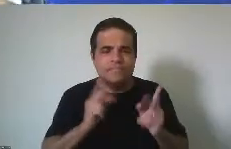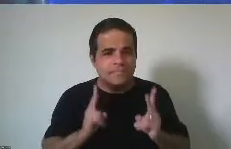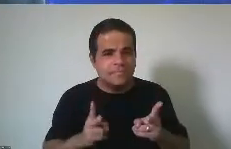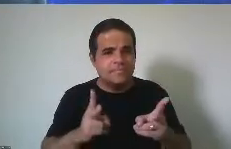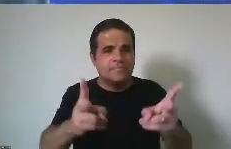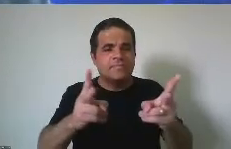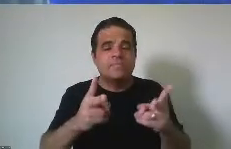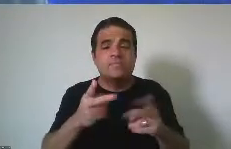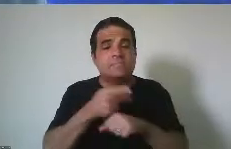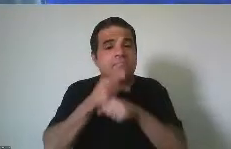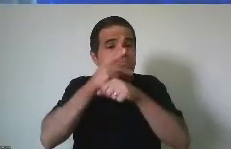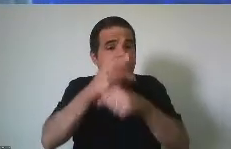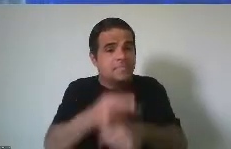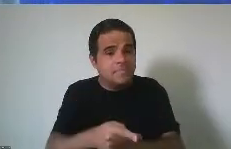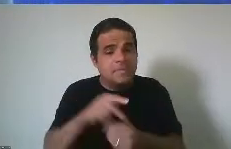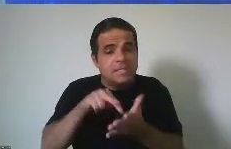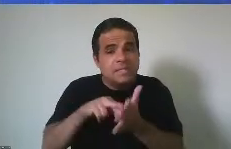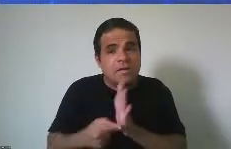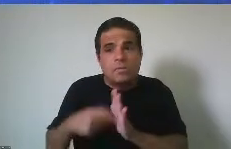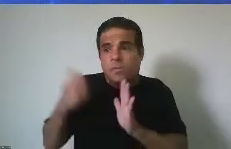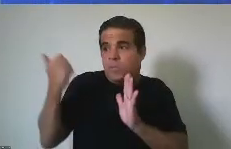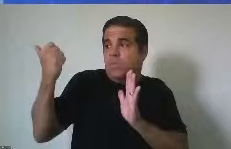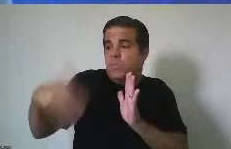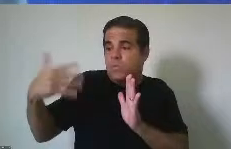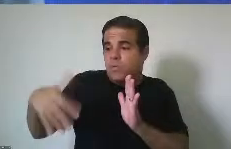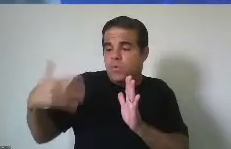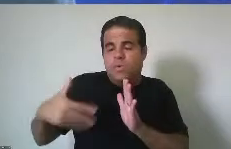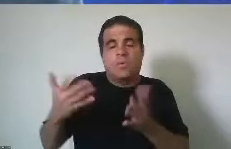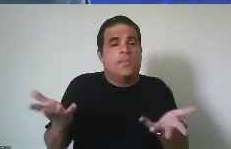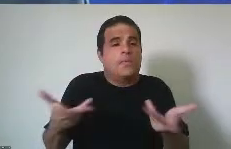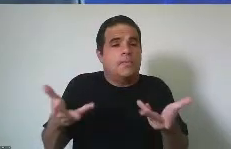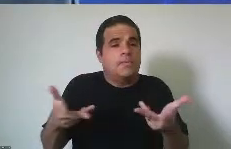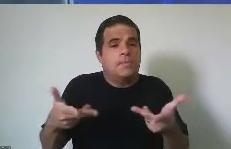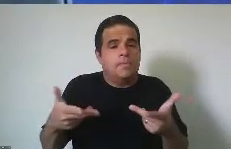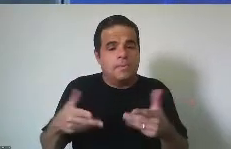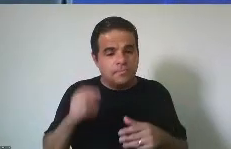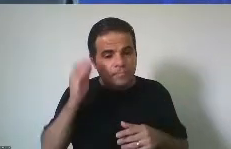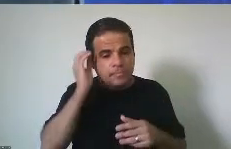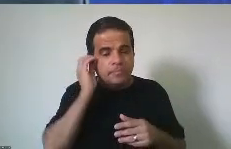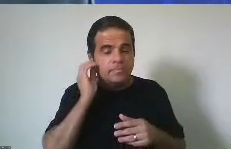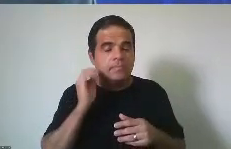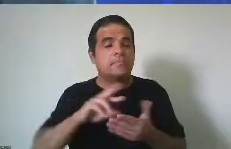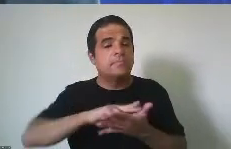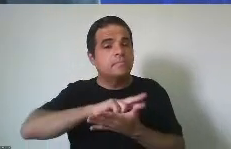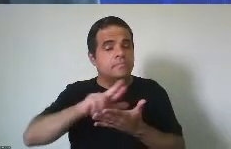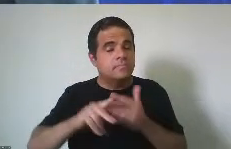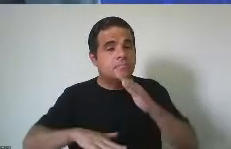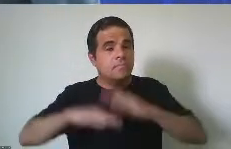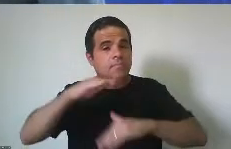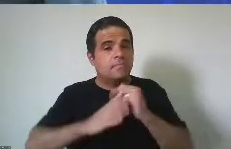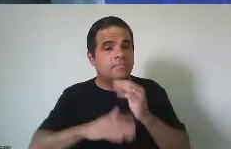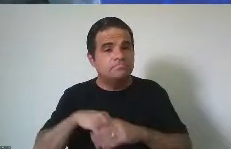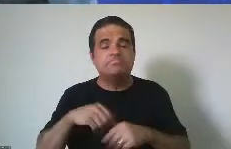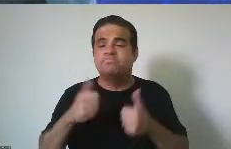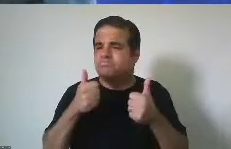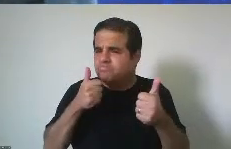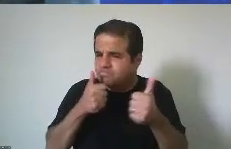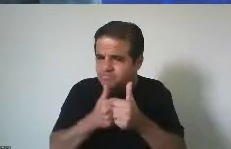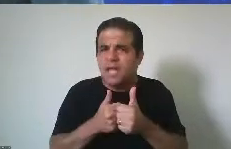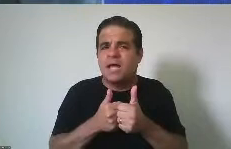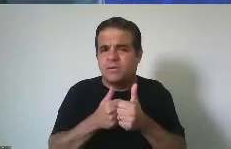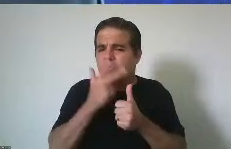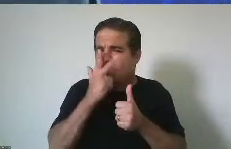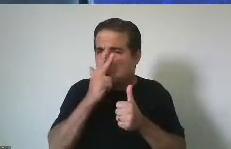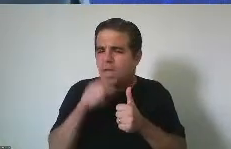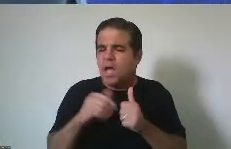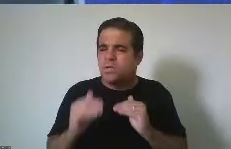um prêmio significativo a nossa eficiência eu não sou patamares entendemos que estaria bem perto disso ou superior